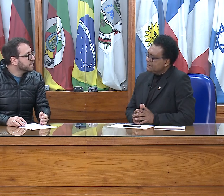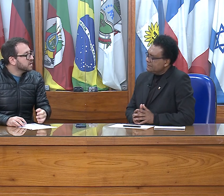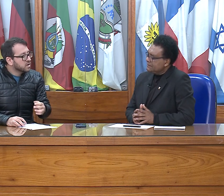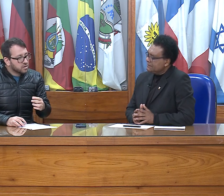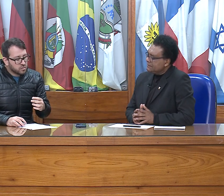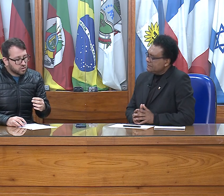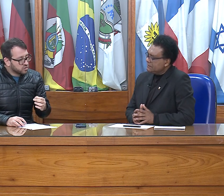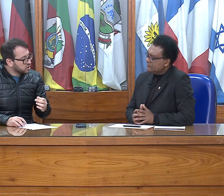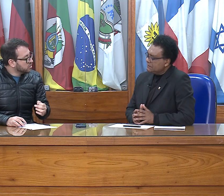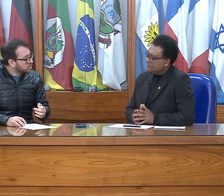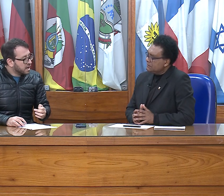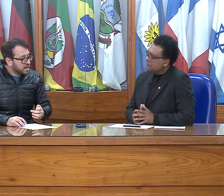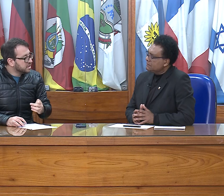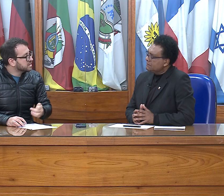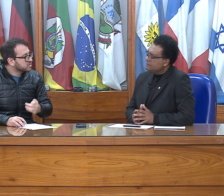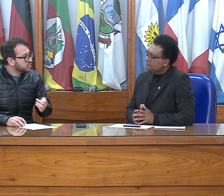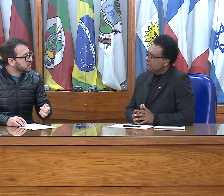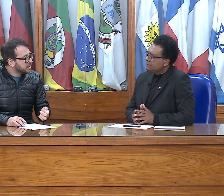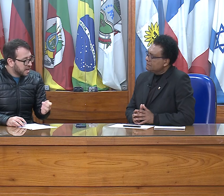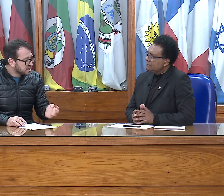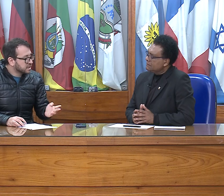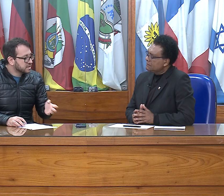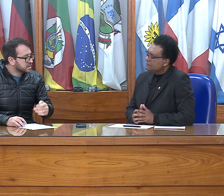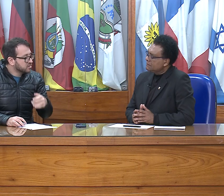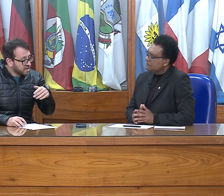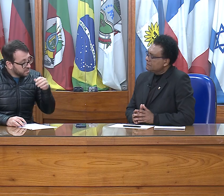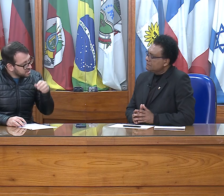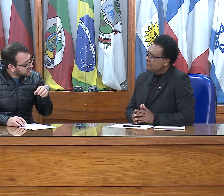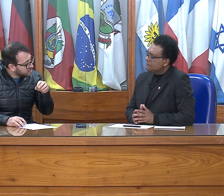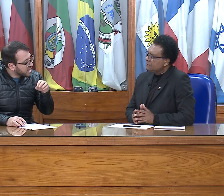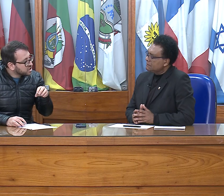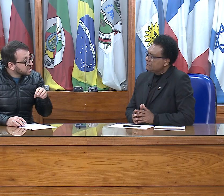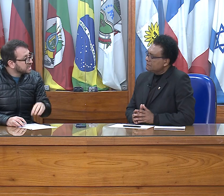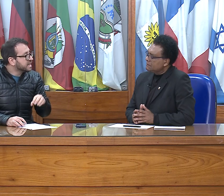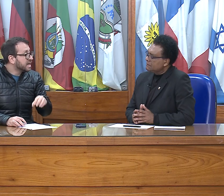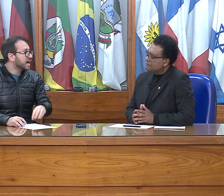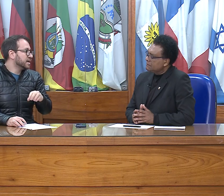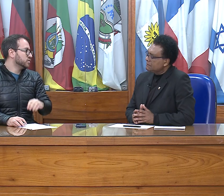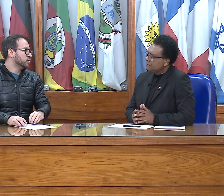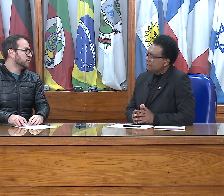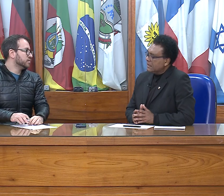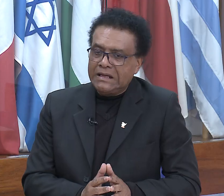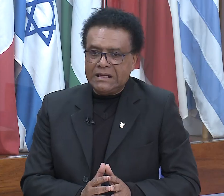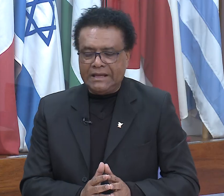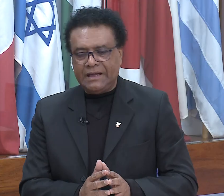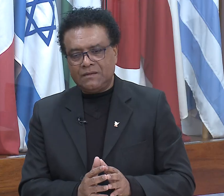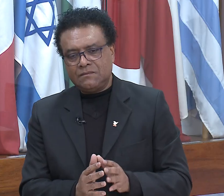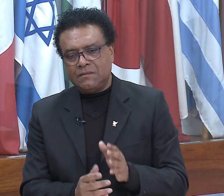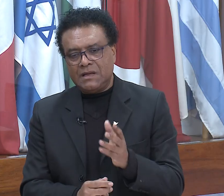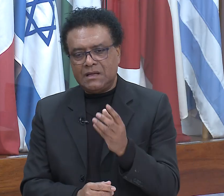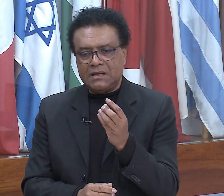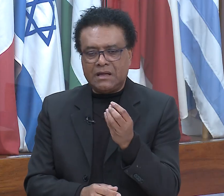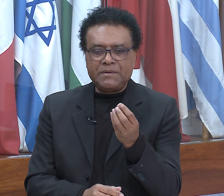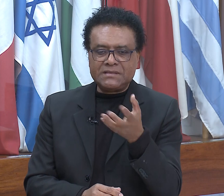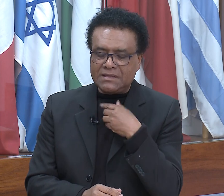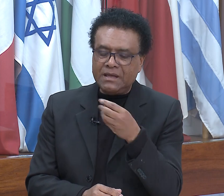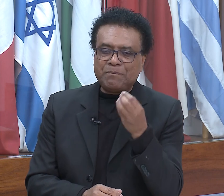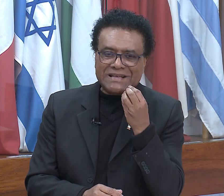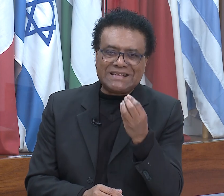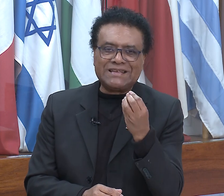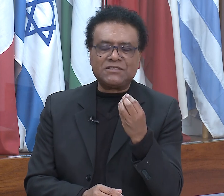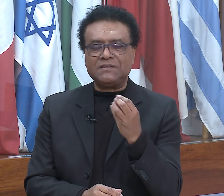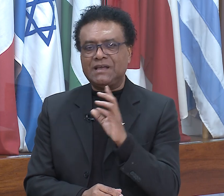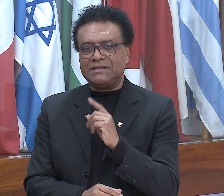nosso país Vamos que o senhor Analisa sobre essa questão da representatividade aqui na casa do povo é uma